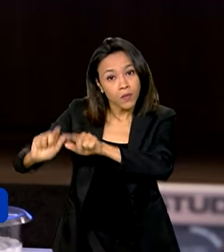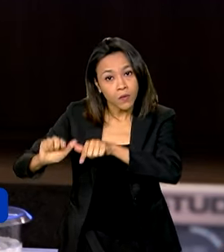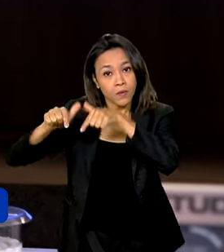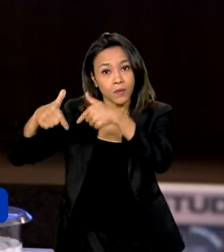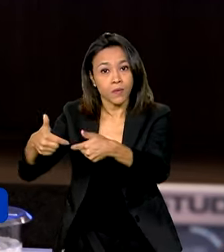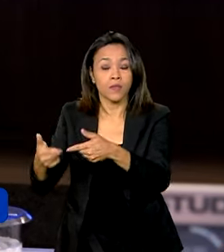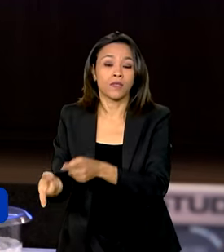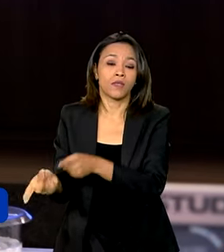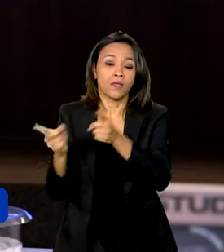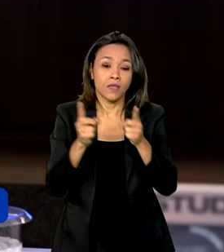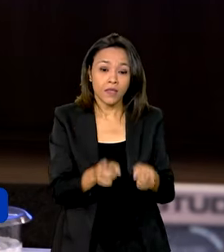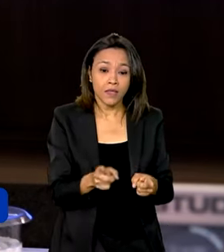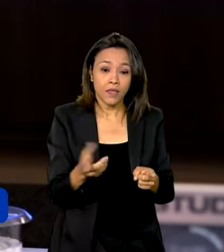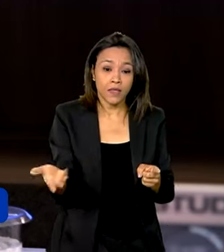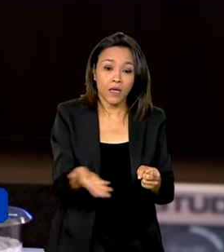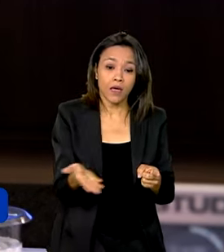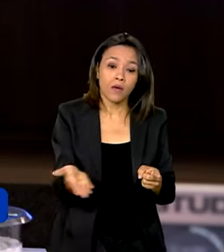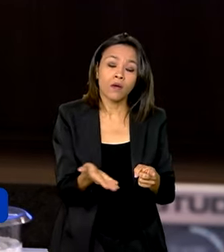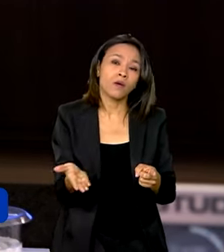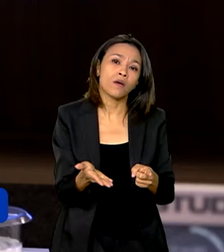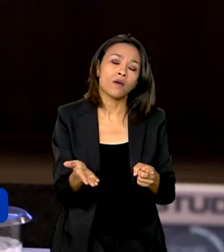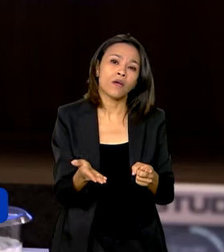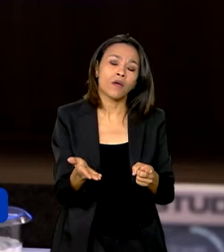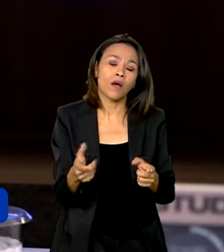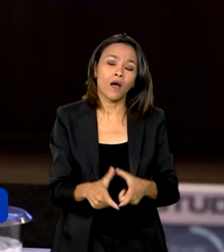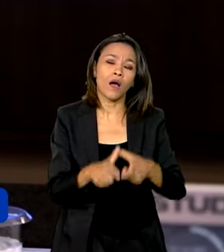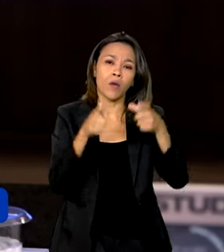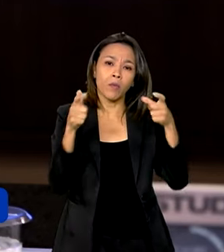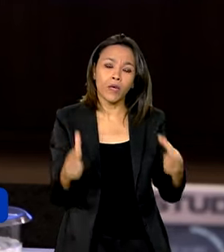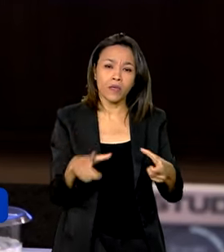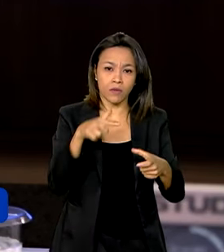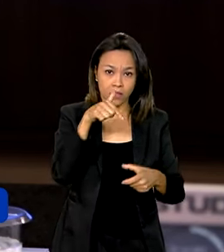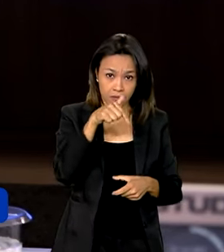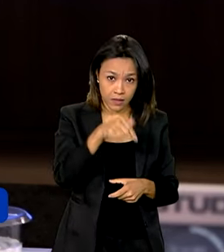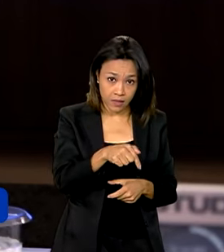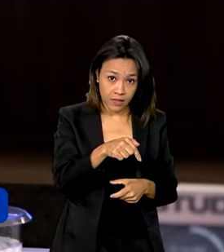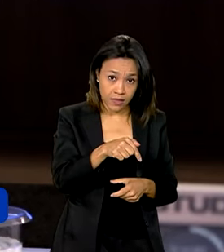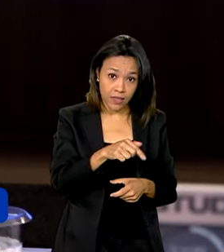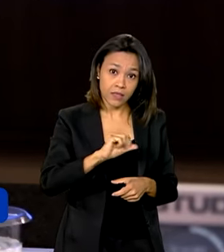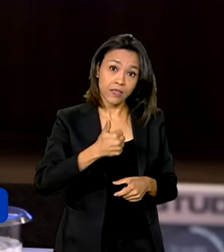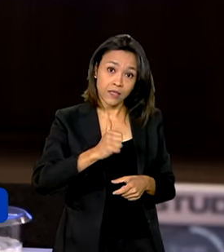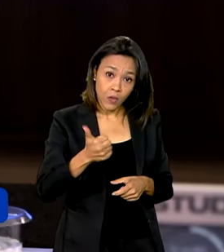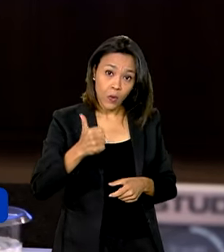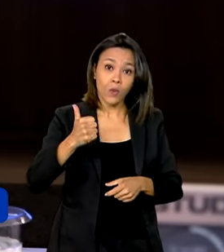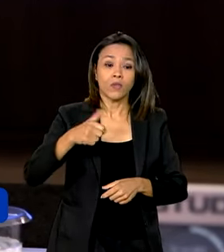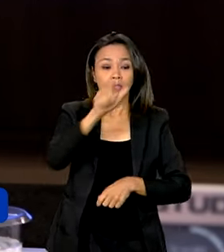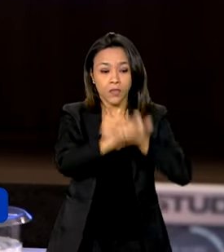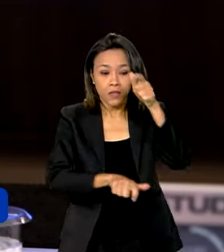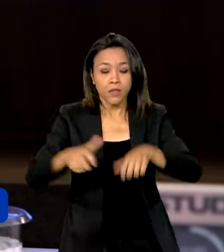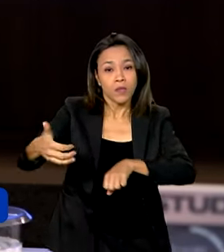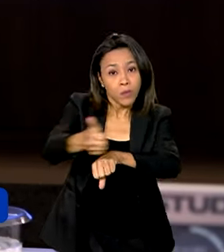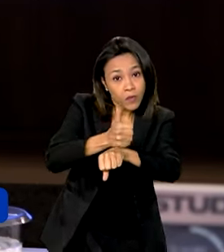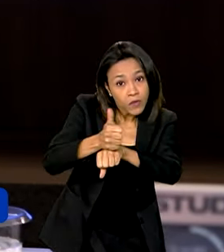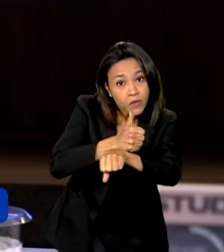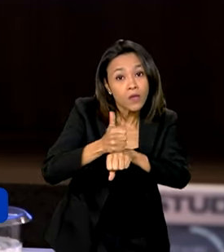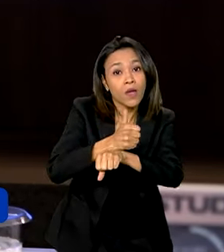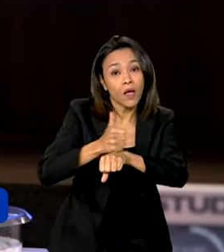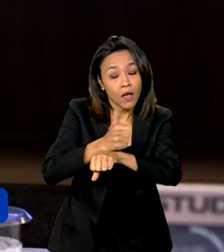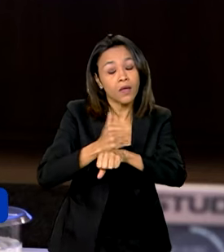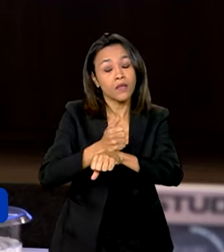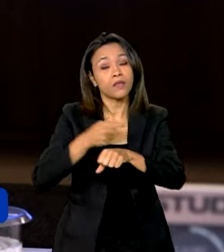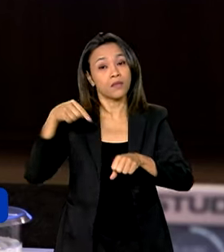agora nós com um aumento então de 711 profissionais na nossa gestão no programa